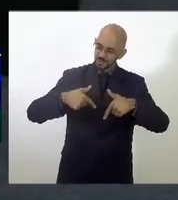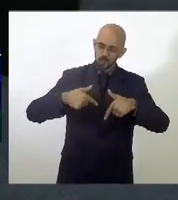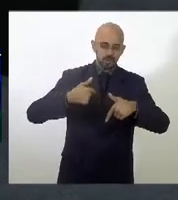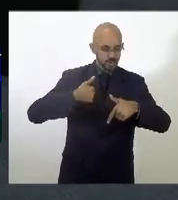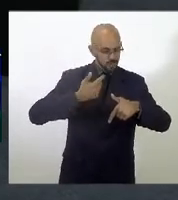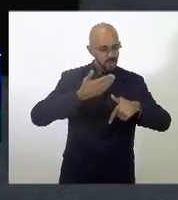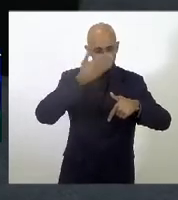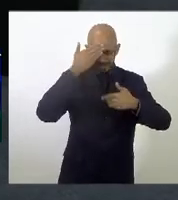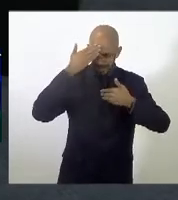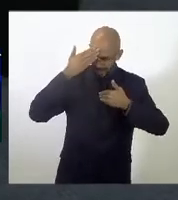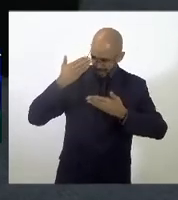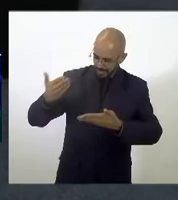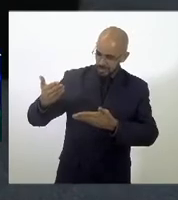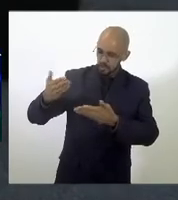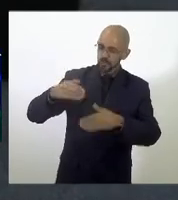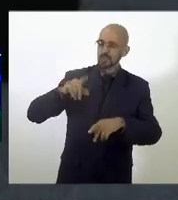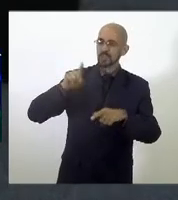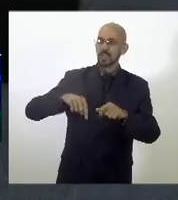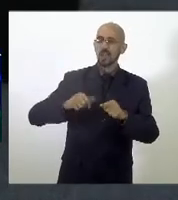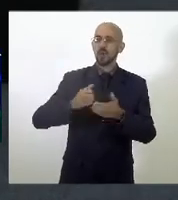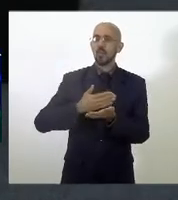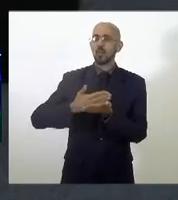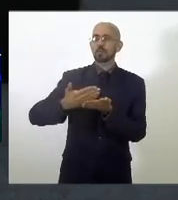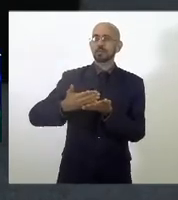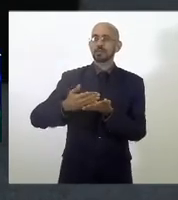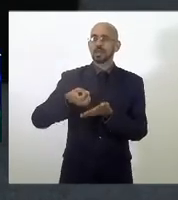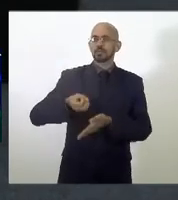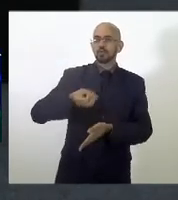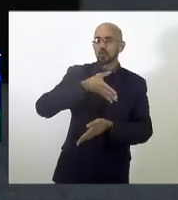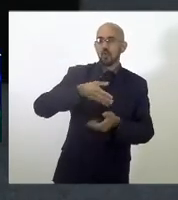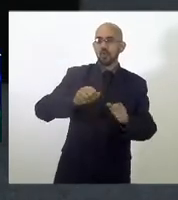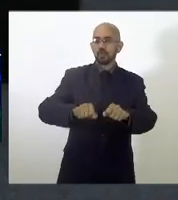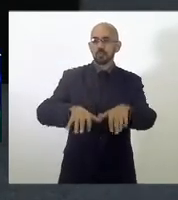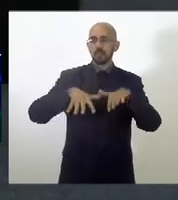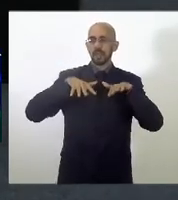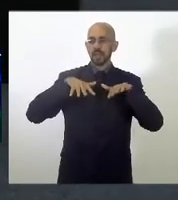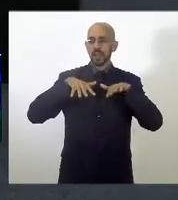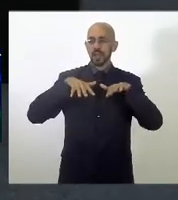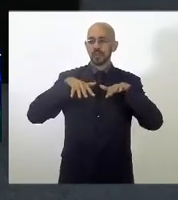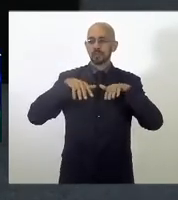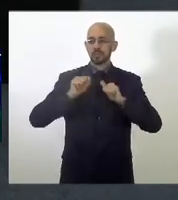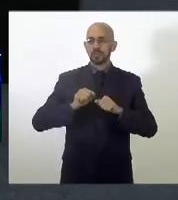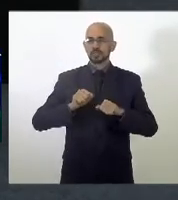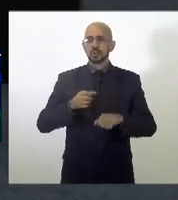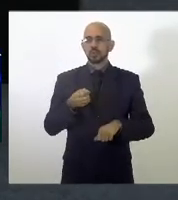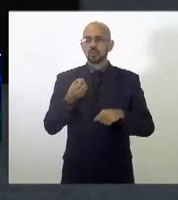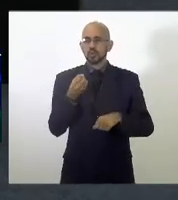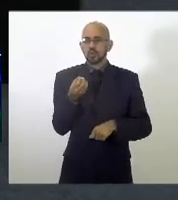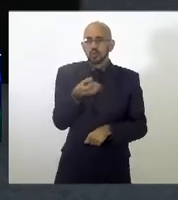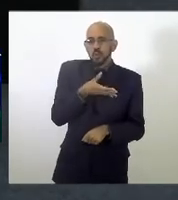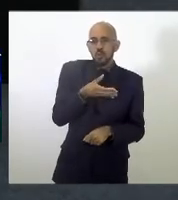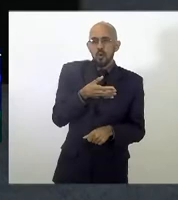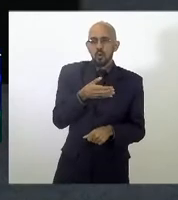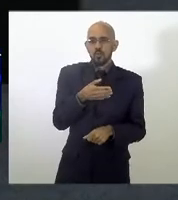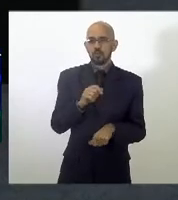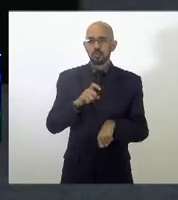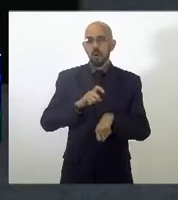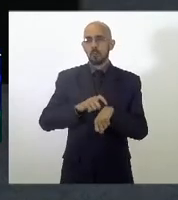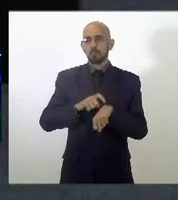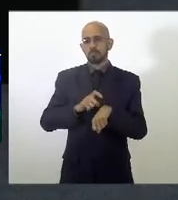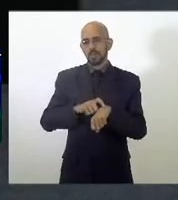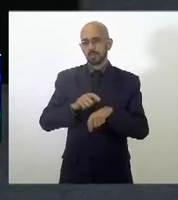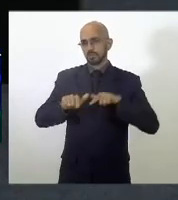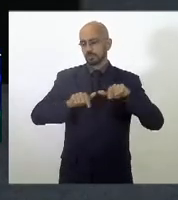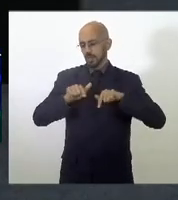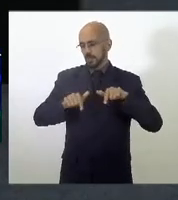de iniciarmos um novo plenário, este novo ciclo de trabalho legislativo da Assembleia Legislativa. Eu cumprimento Vossa Excelência pela